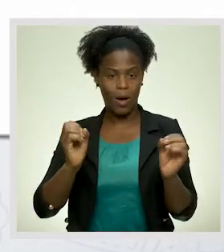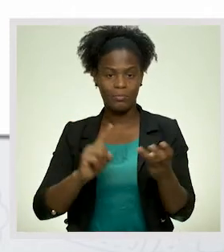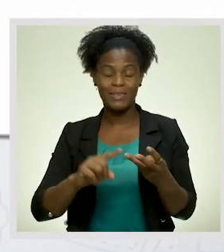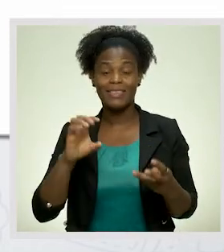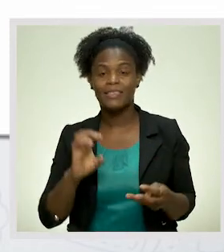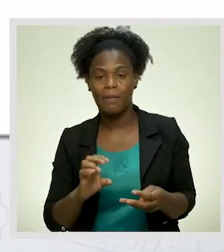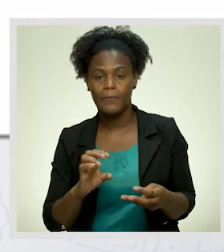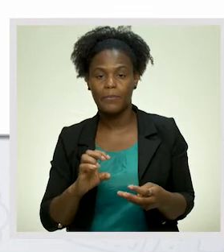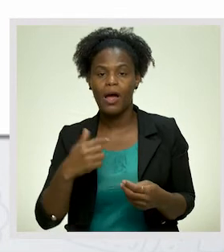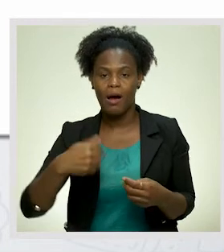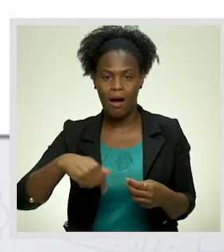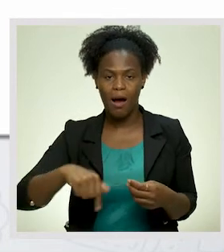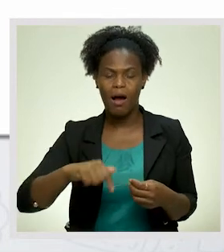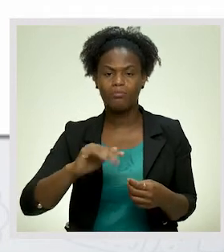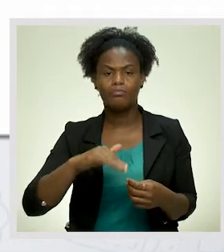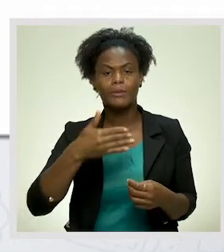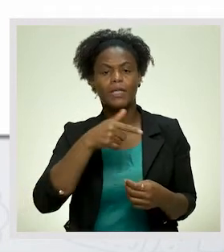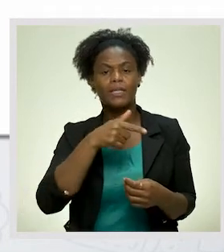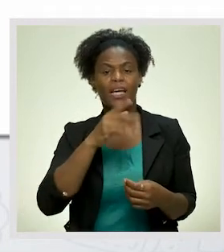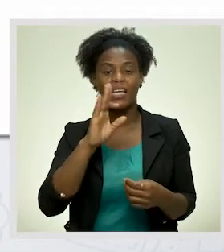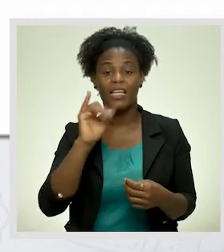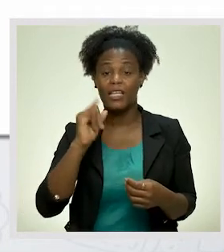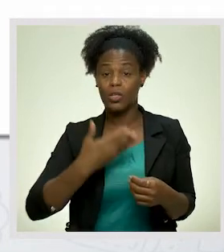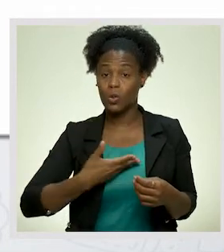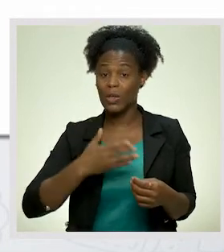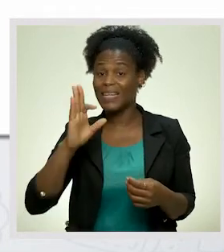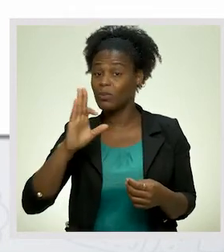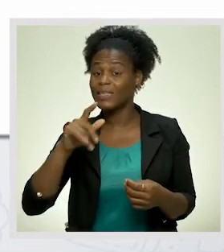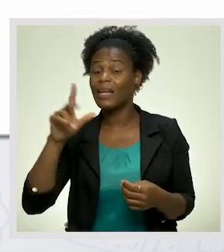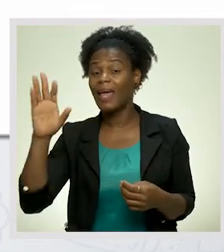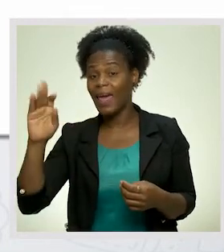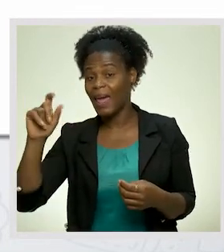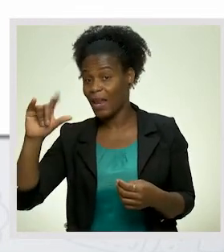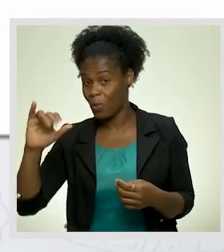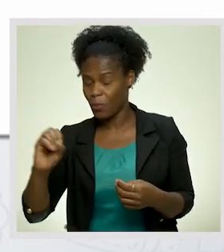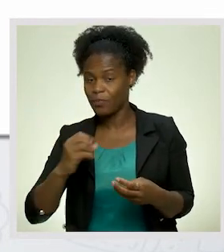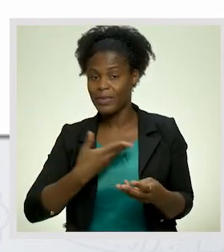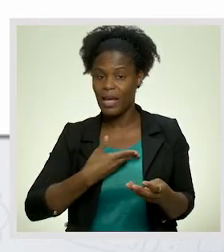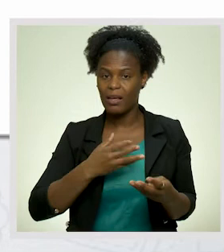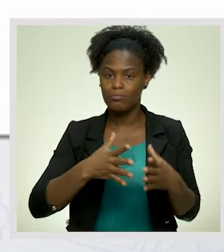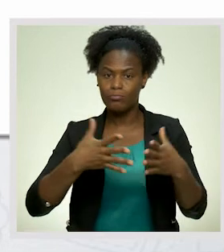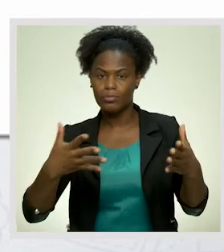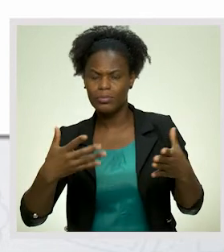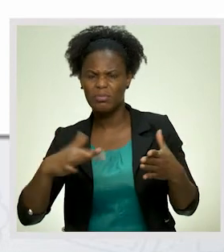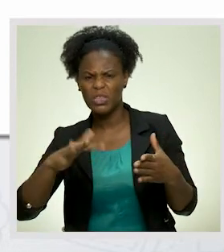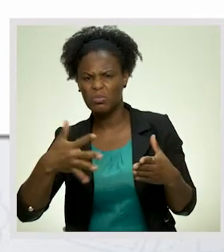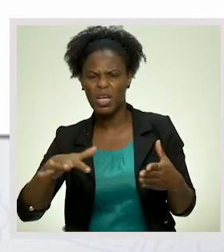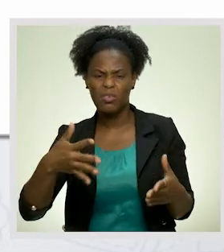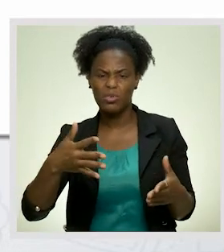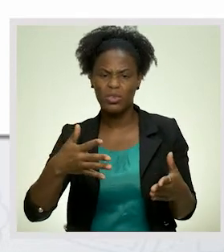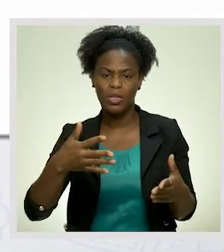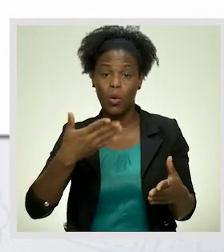C, constituído essencialmente por hidrogênio e hélio. A linha D possui um diâmetro de aproximadamente